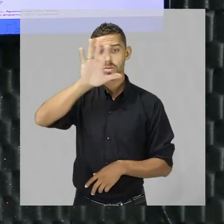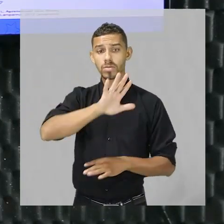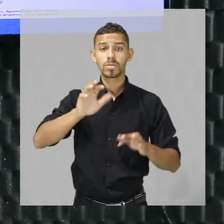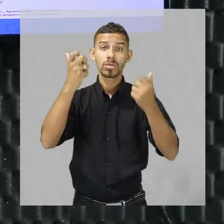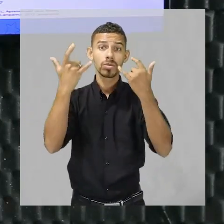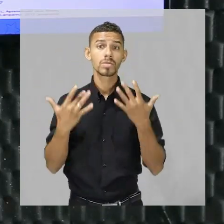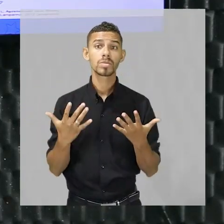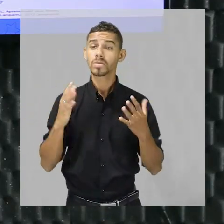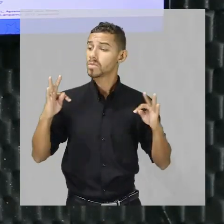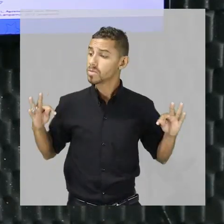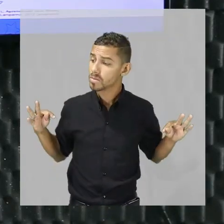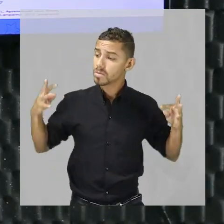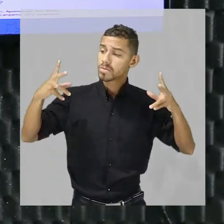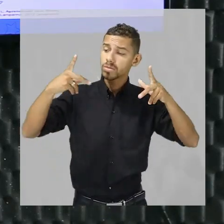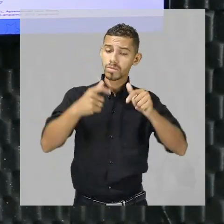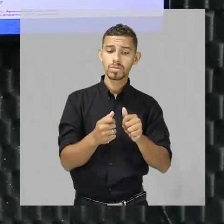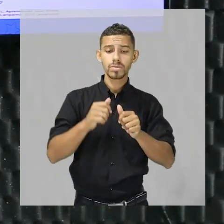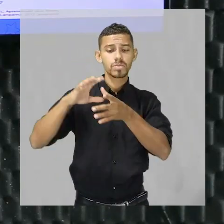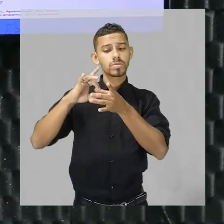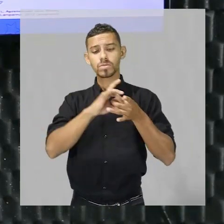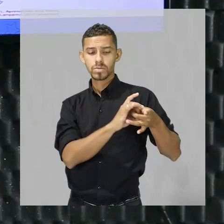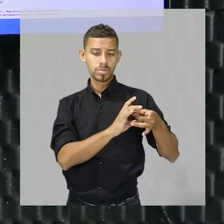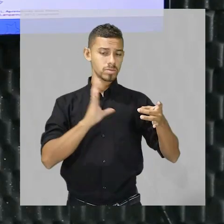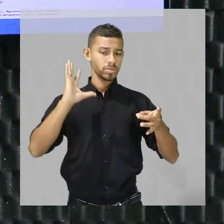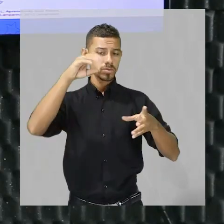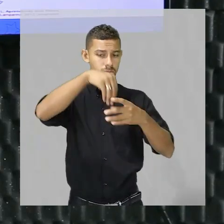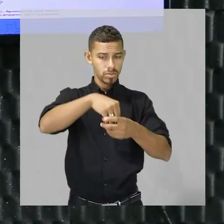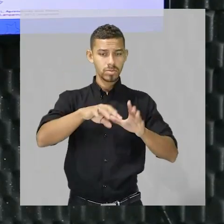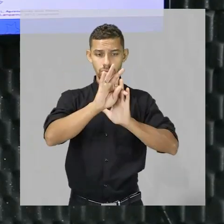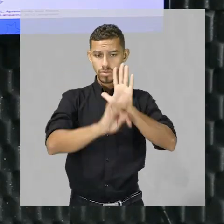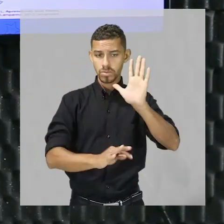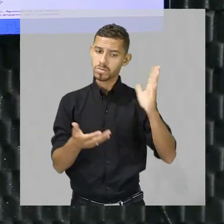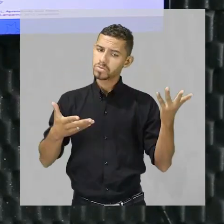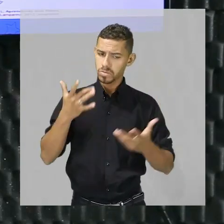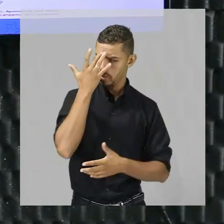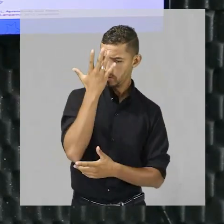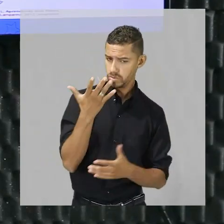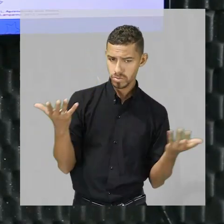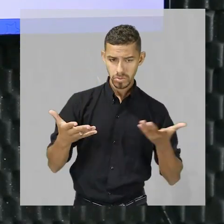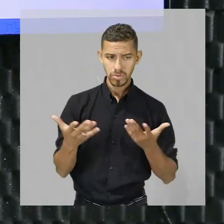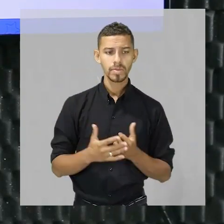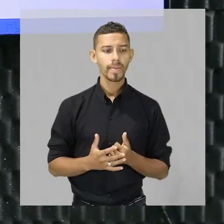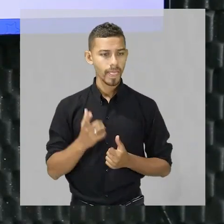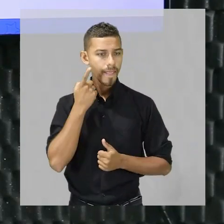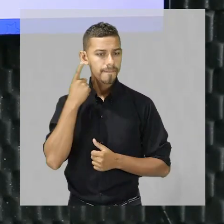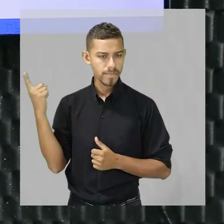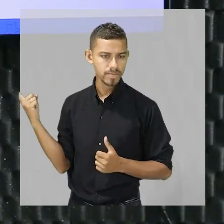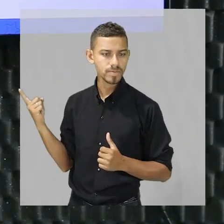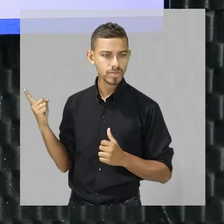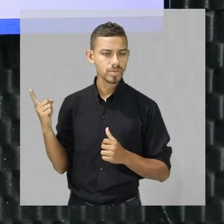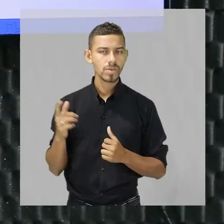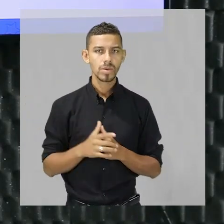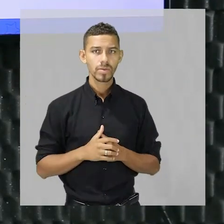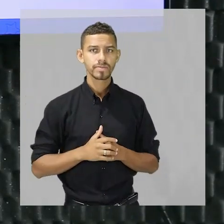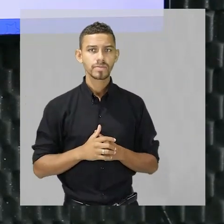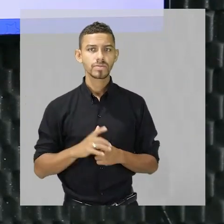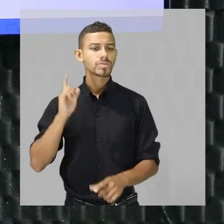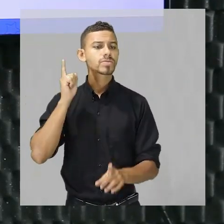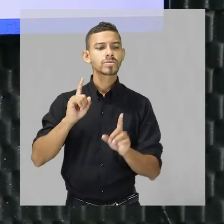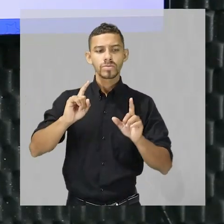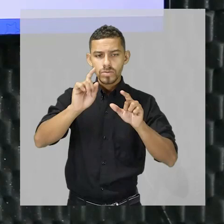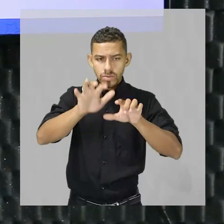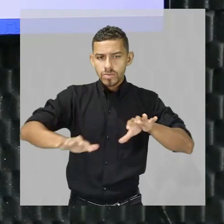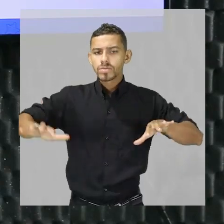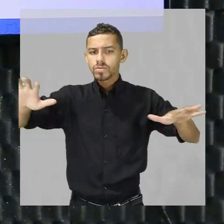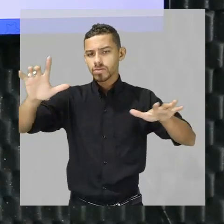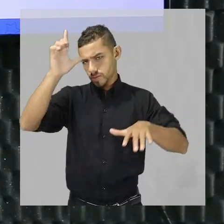ele traz todo esse contexto, né, inserido nele. Então agora fica fácil, né? Então vamos lá. A divisão representada ali do